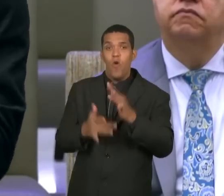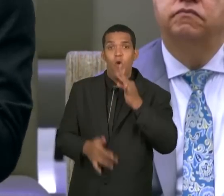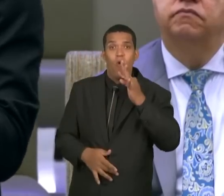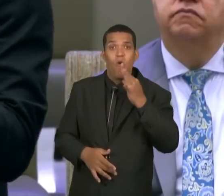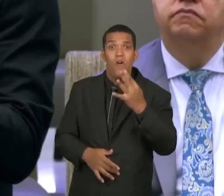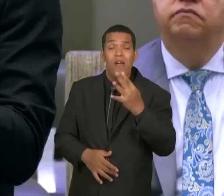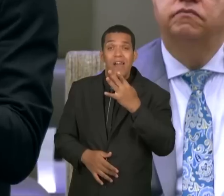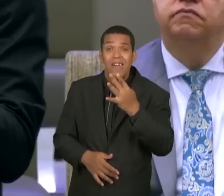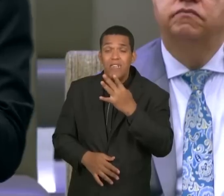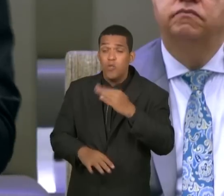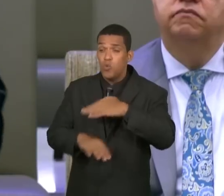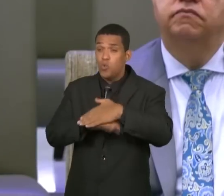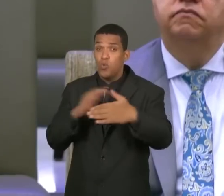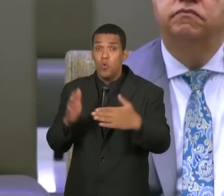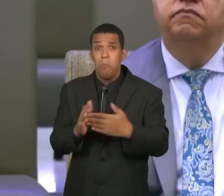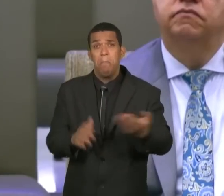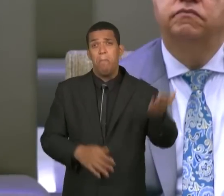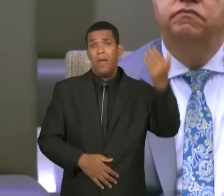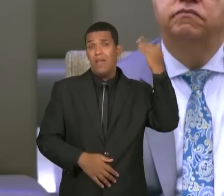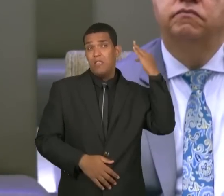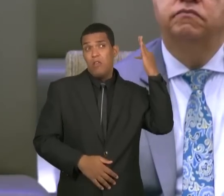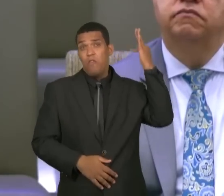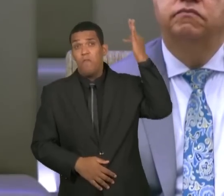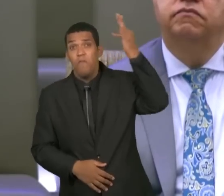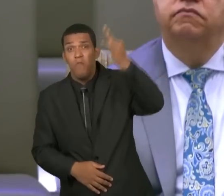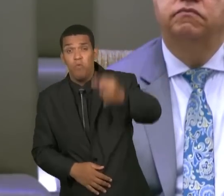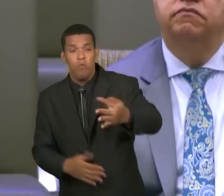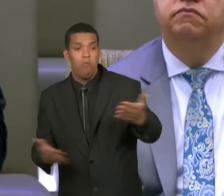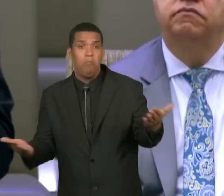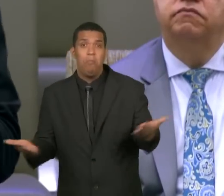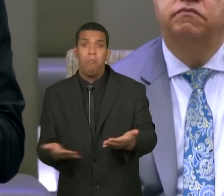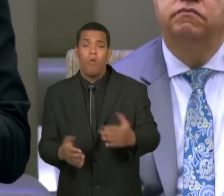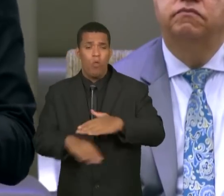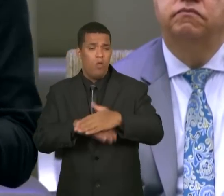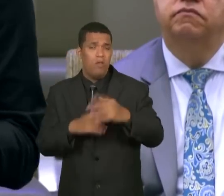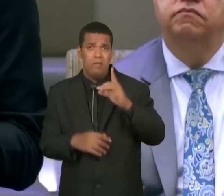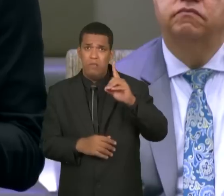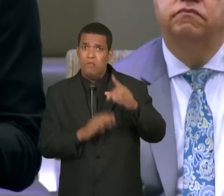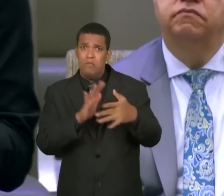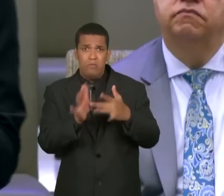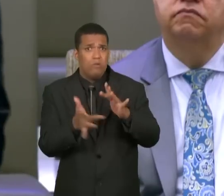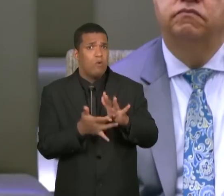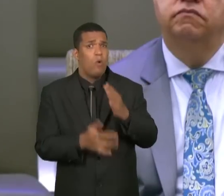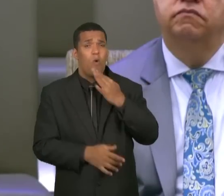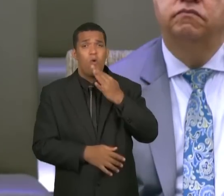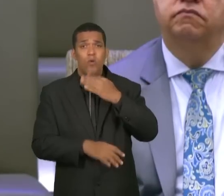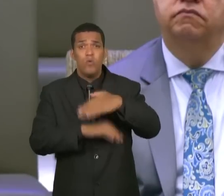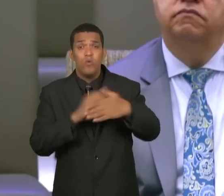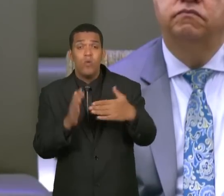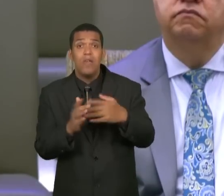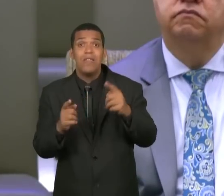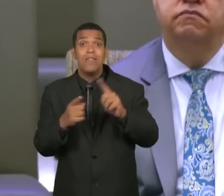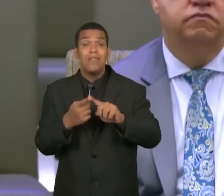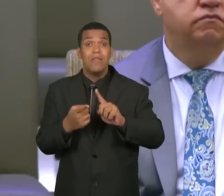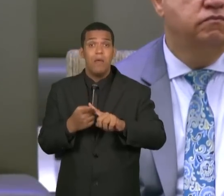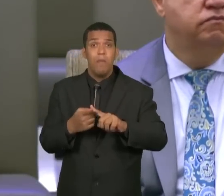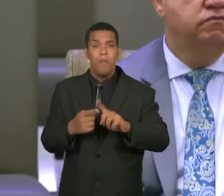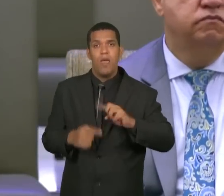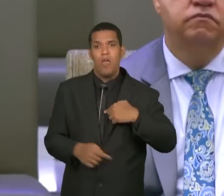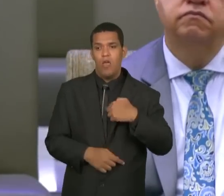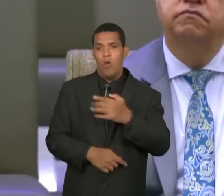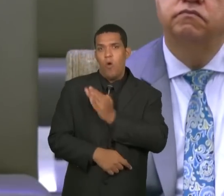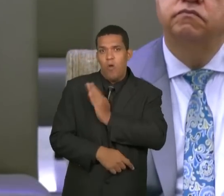passadas presentes e futuras inclusive as coisas ocultas do nosso